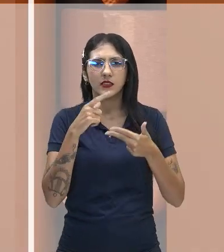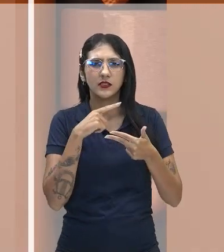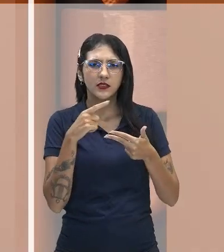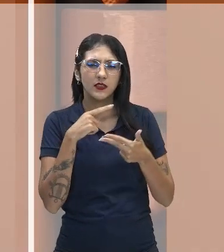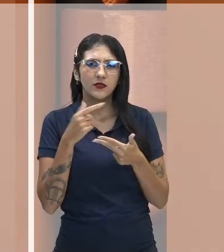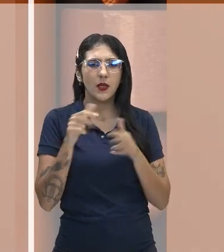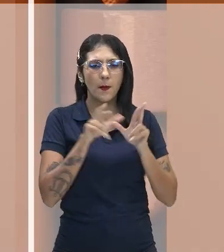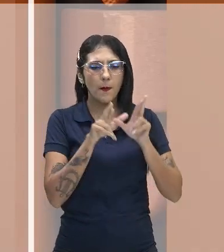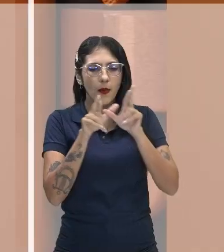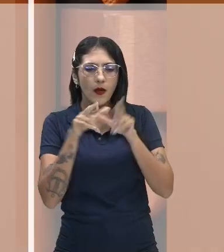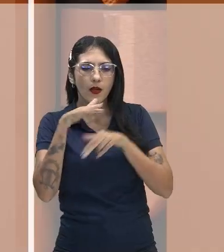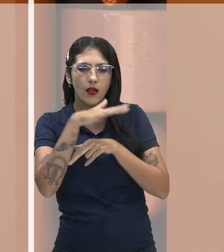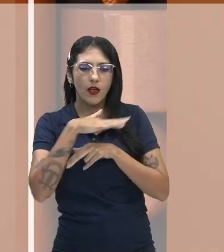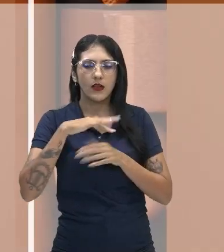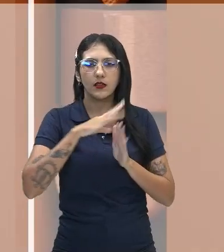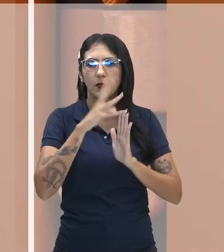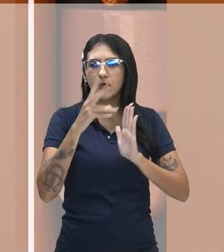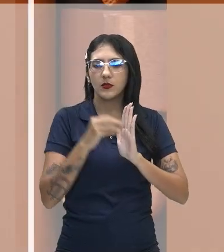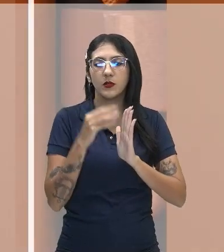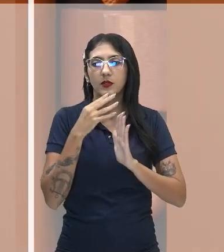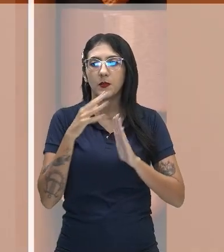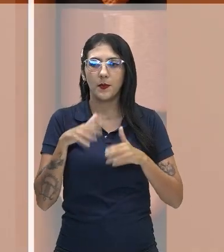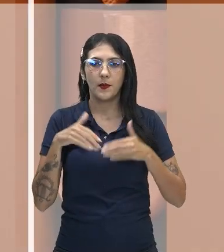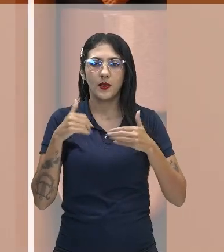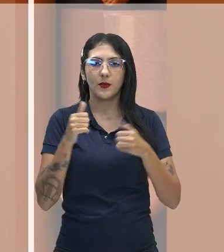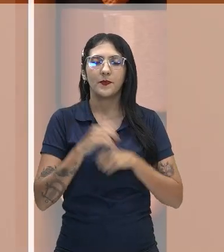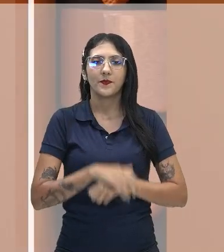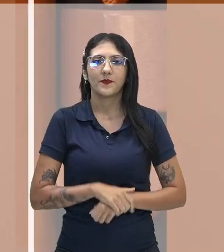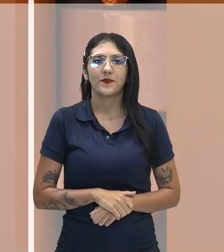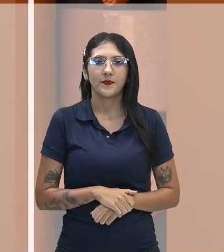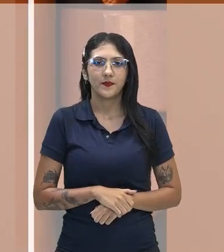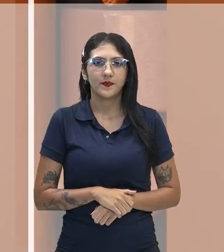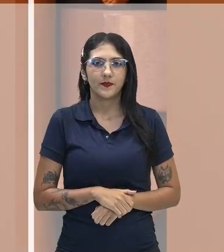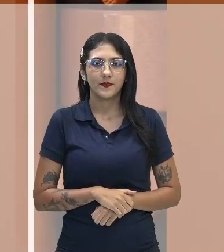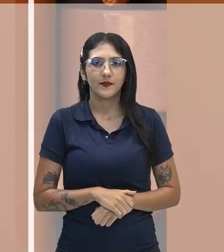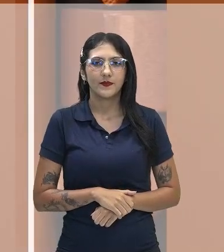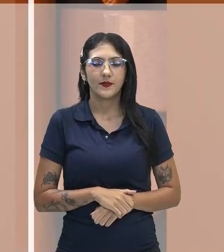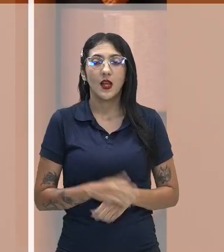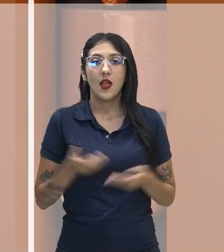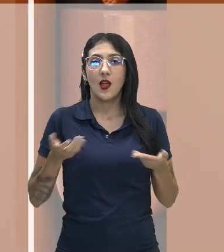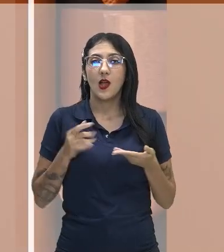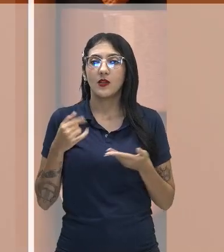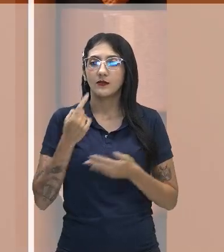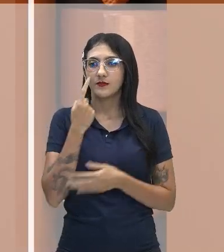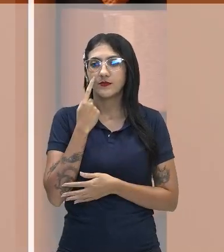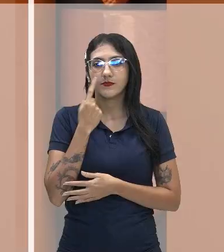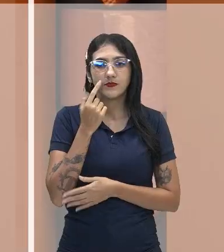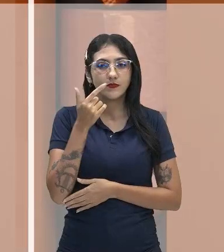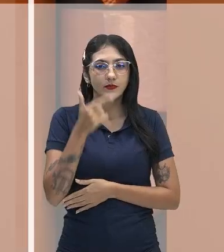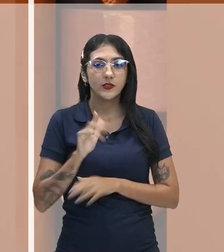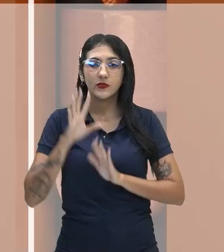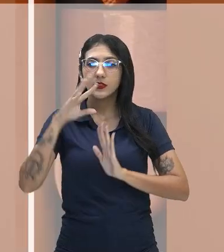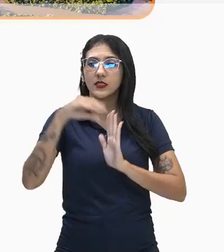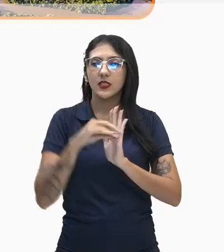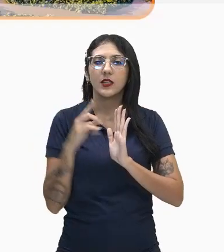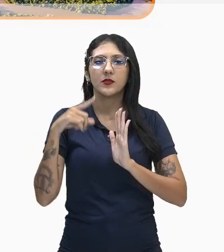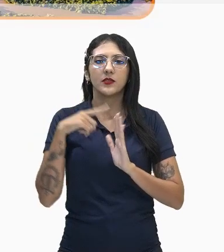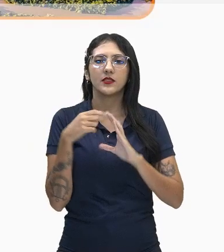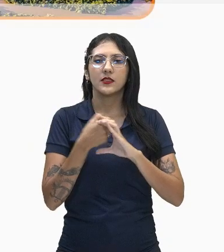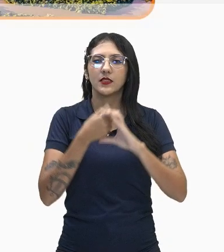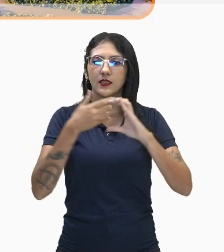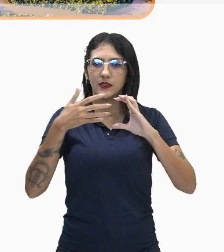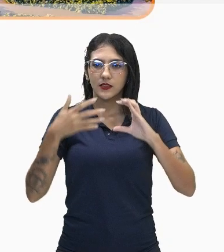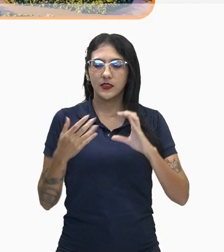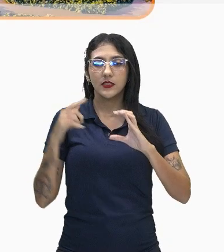da Amazônia. E aí a gente vai verificar novamente na nossa cartela que dentro dessas 3 formas de relevo